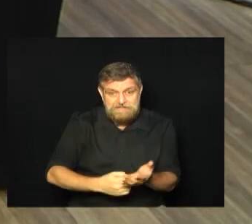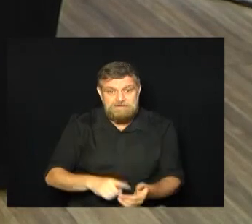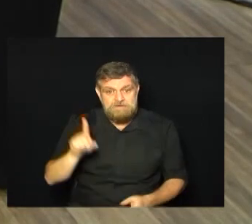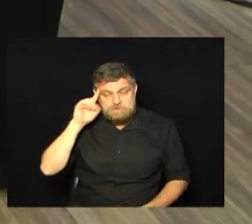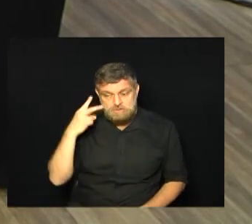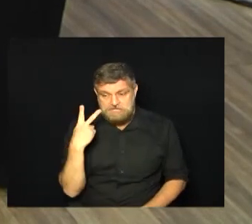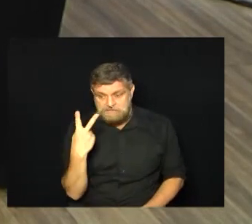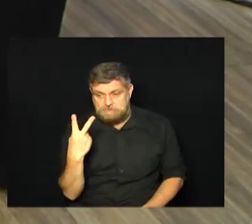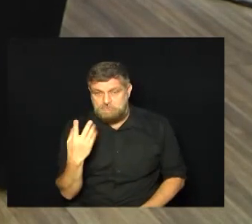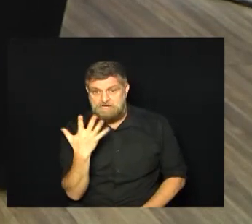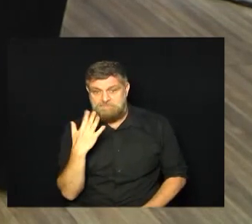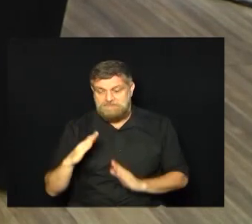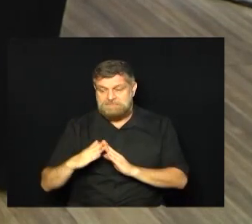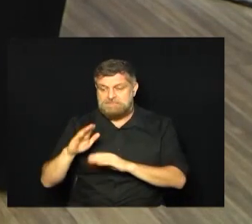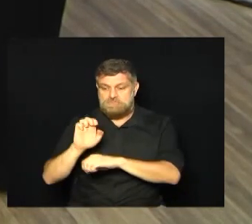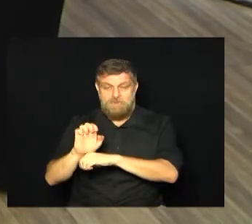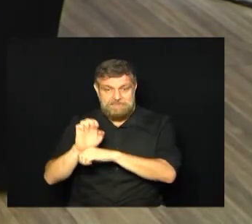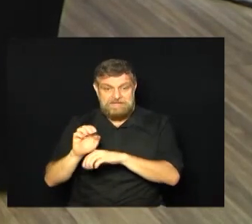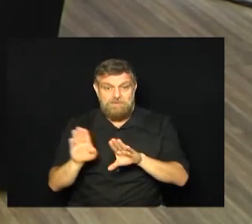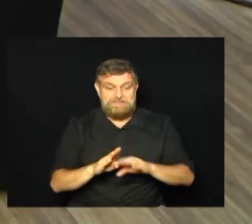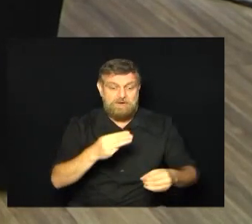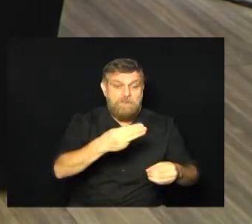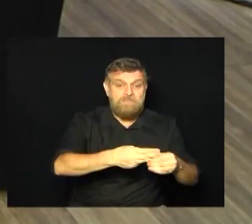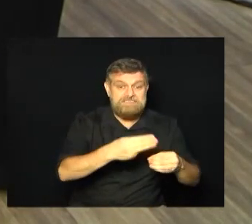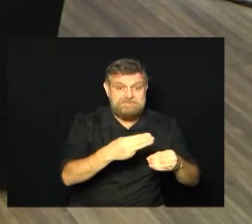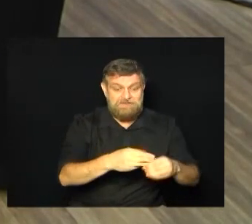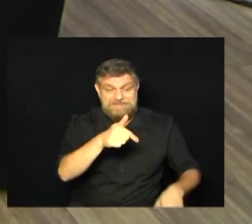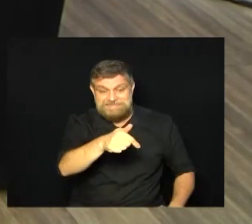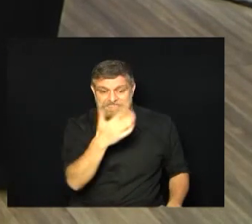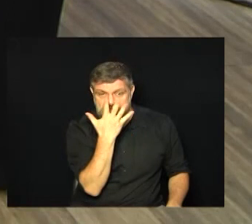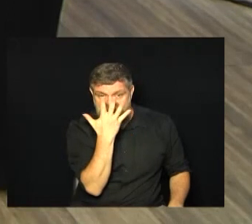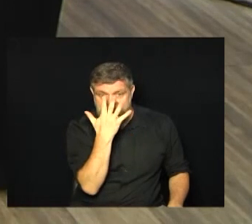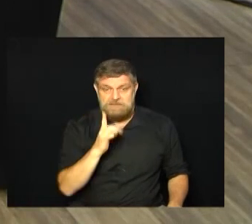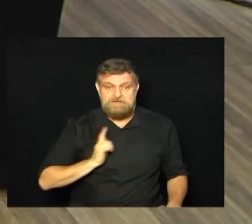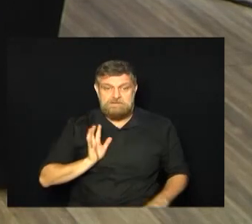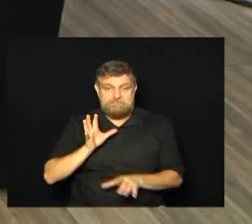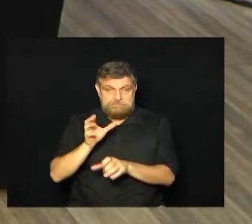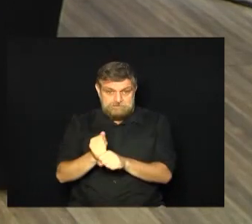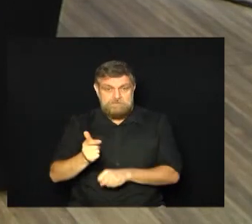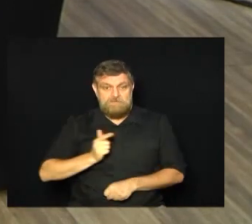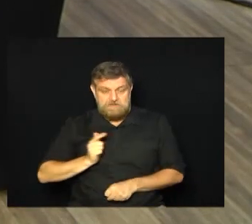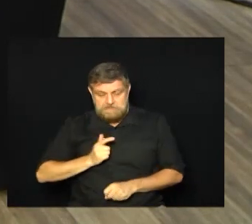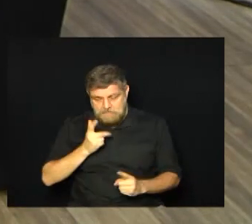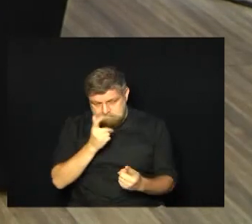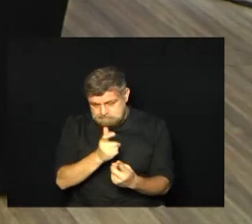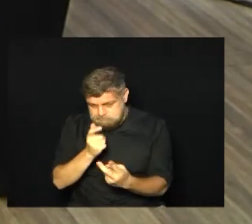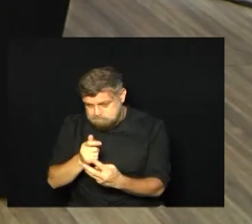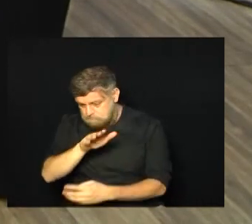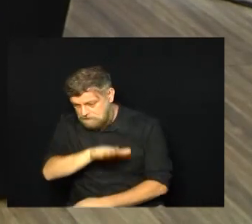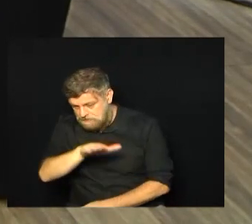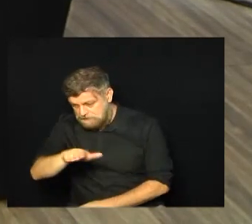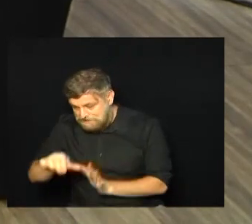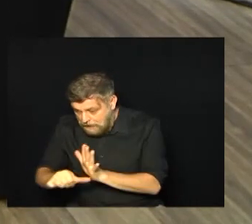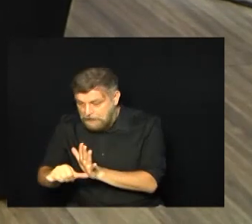fevereiro, rede municipal, dia 7 de fevereiro. Então, a ideia é que a gente tenha pelo menos uma boa cobertura vacinal de